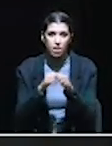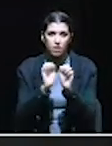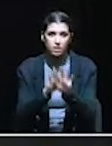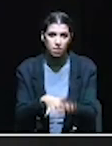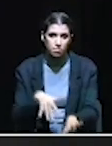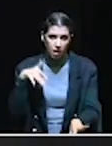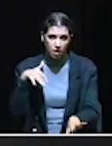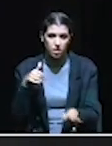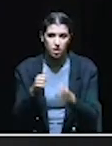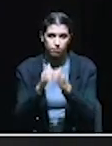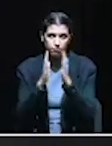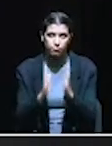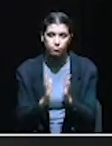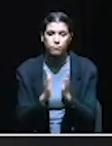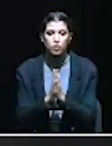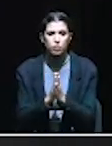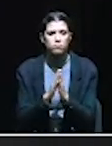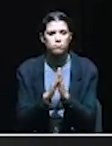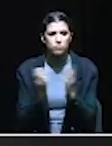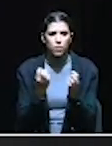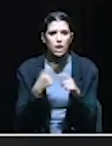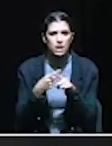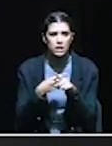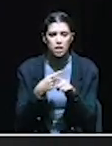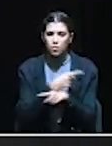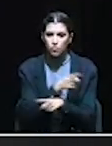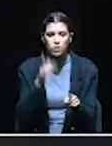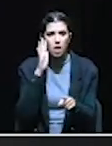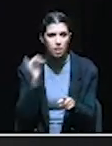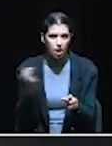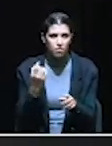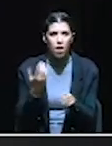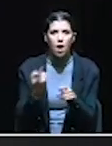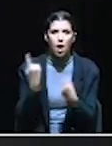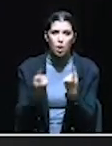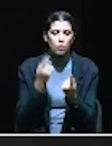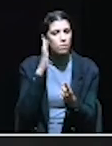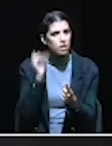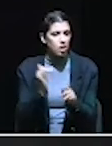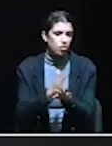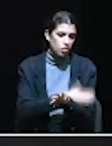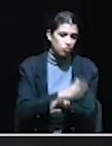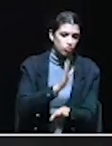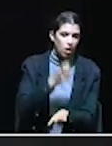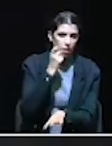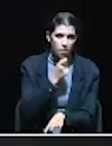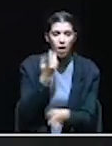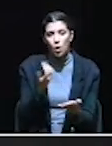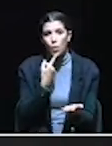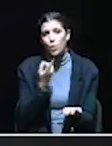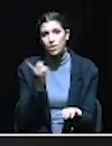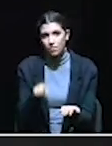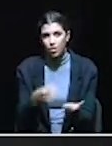Esta sessão foi muito interessante. Vocês trouxeram imensas ideias, muitas delas que já tinham defendido na última Assembleia, em maio, e que agora voltaram a